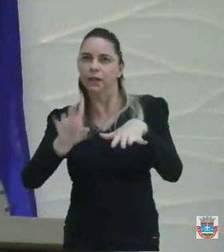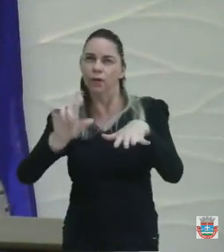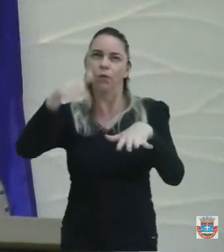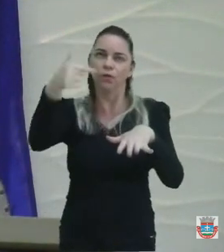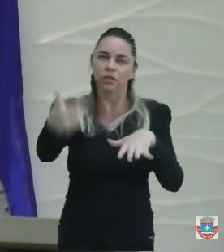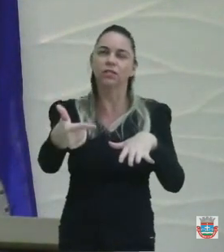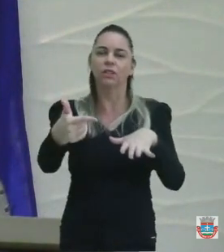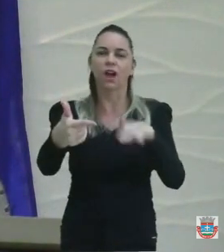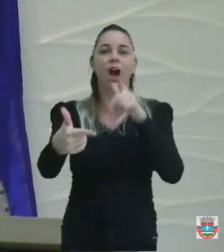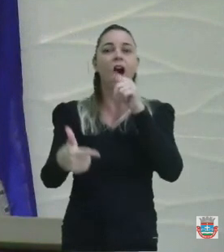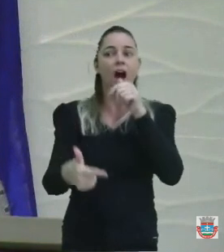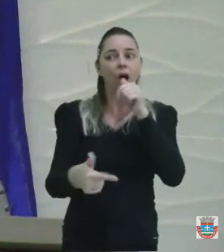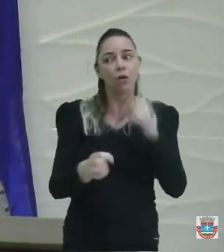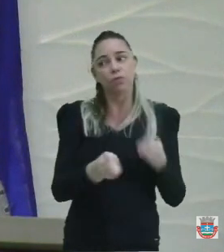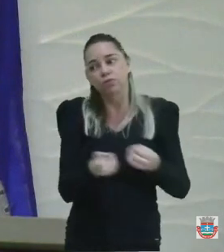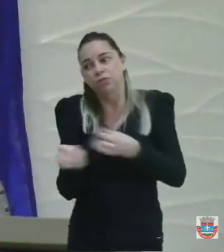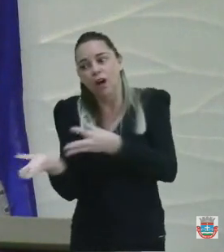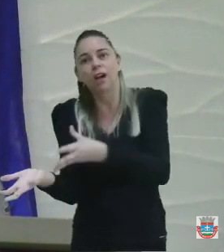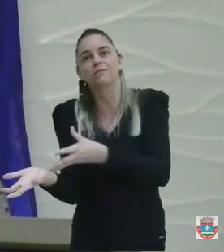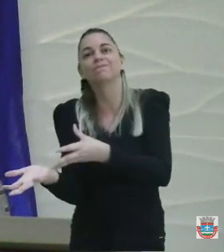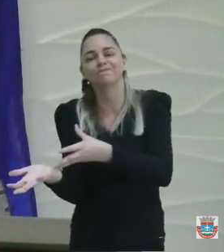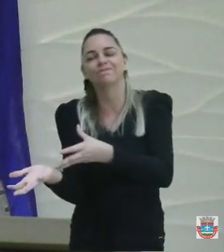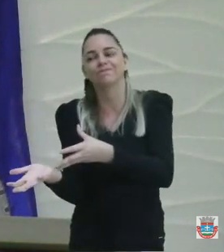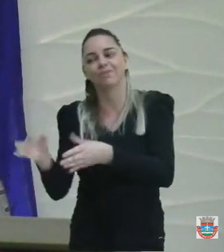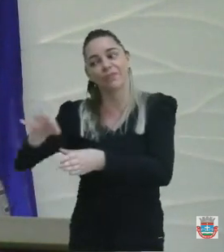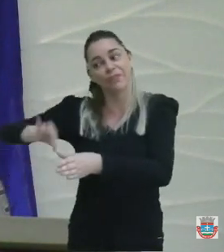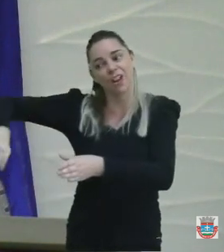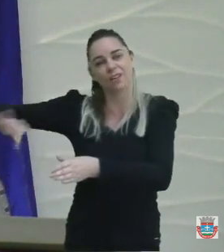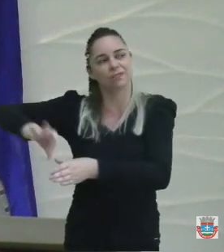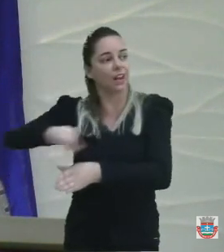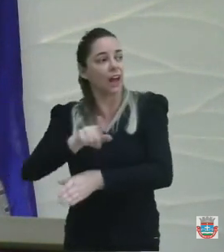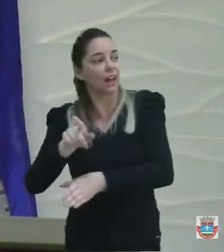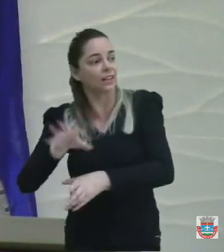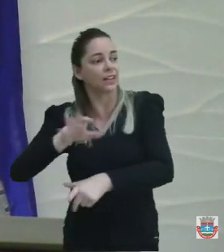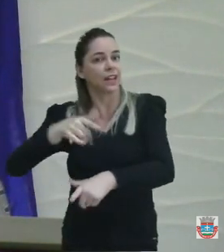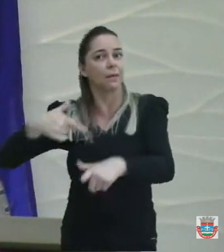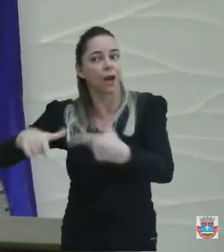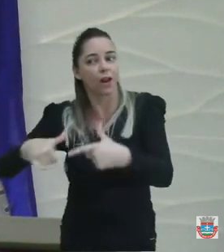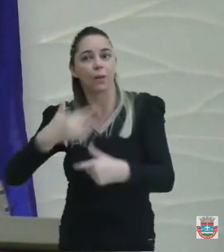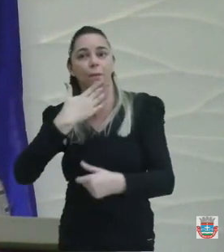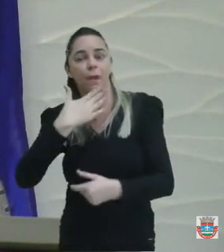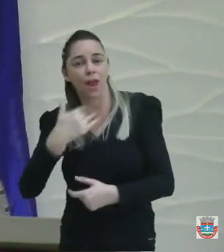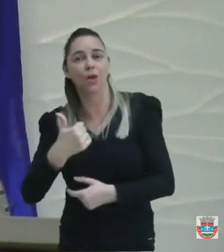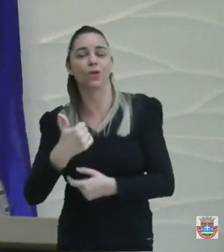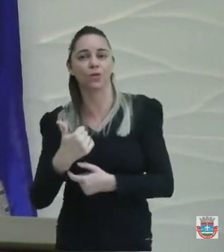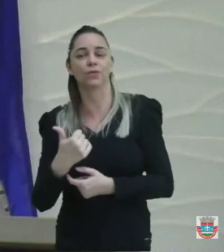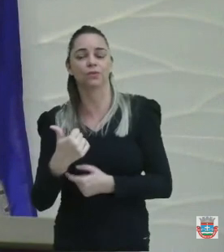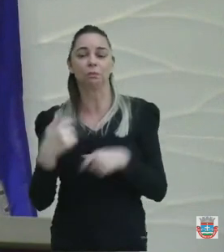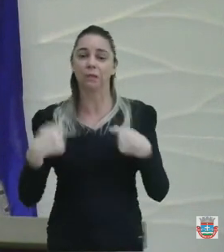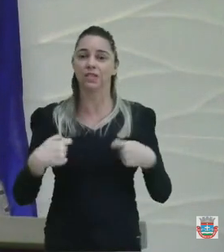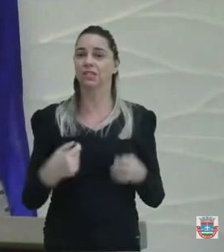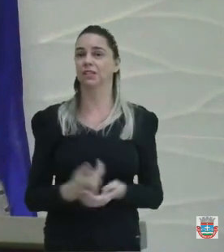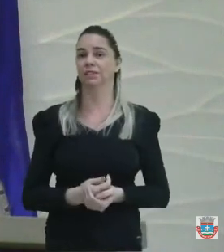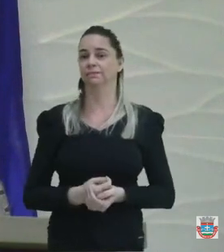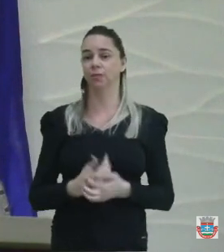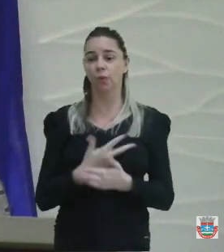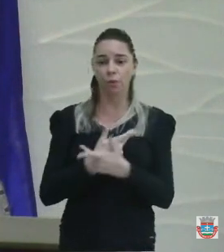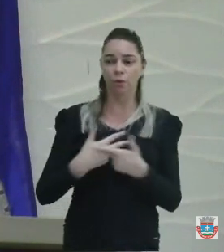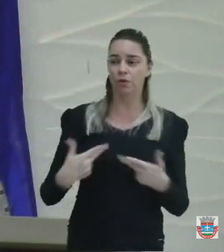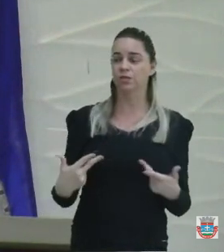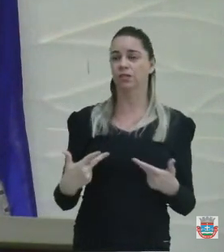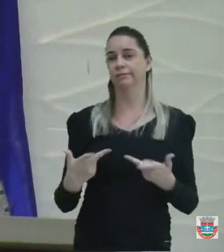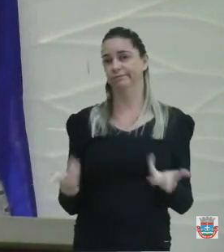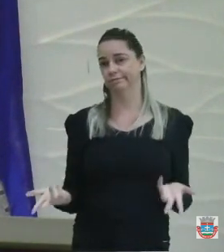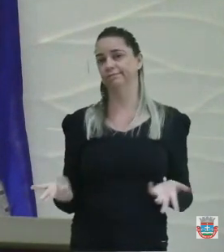ter o abastecimento lá da vila e lá eles façam um trabalho melhor, chegue lá com material presente